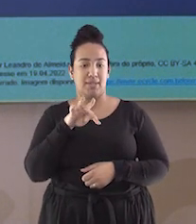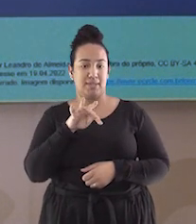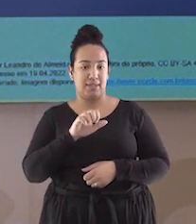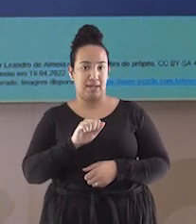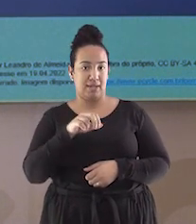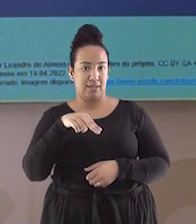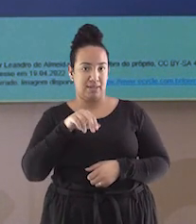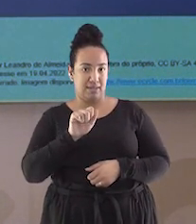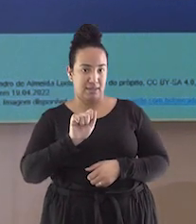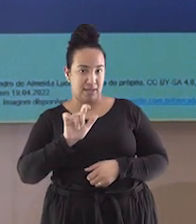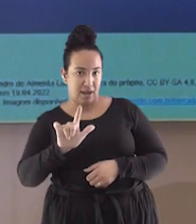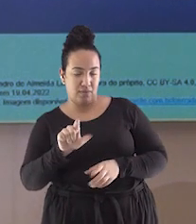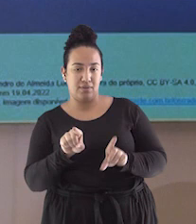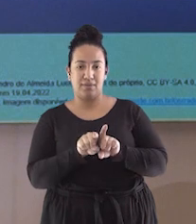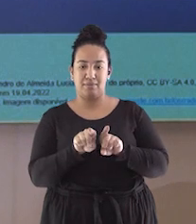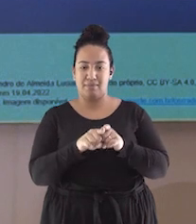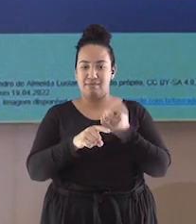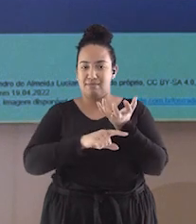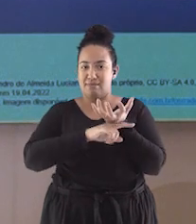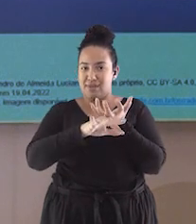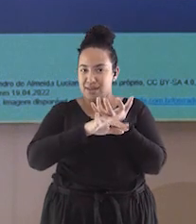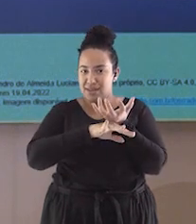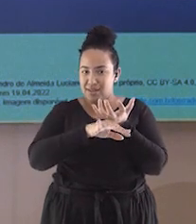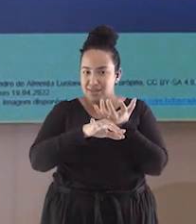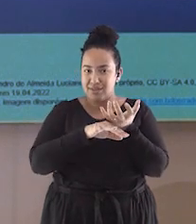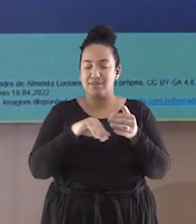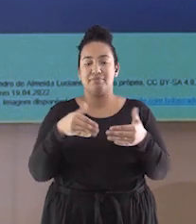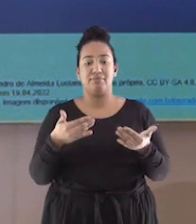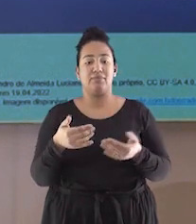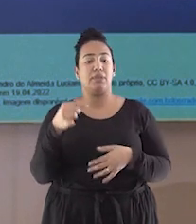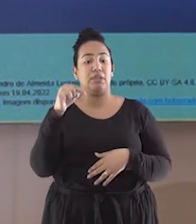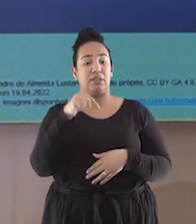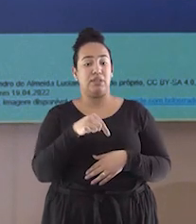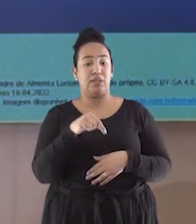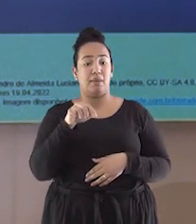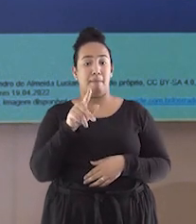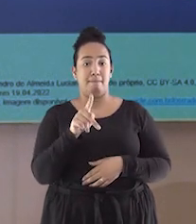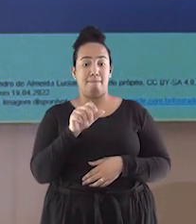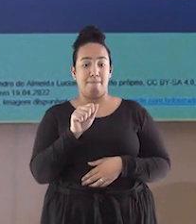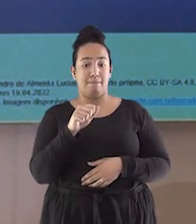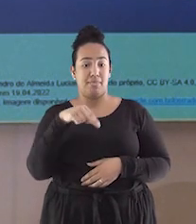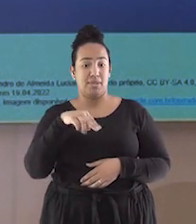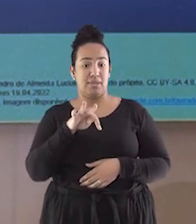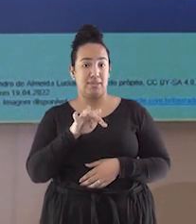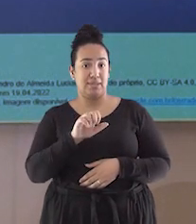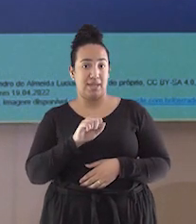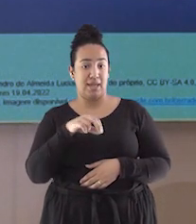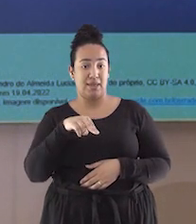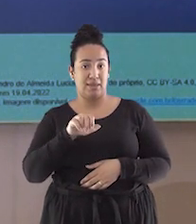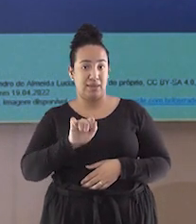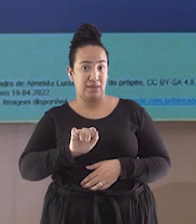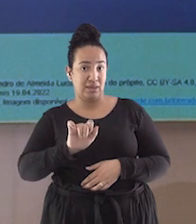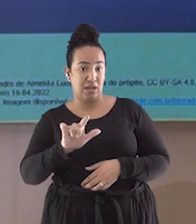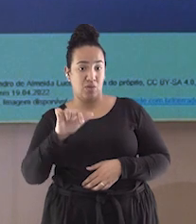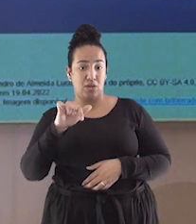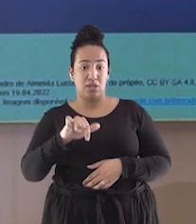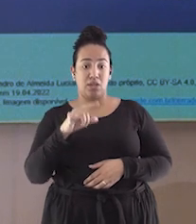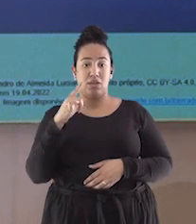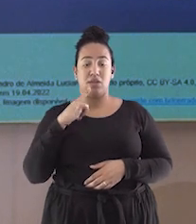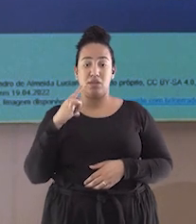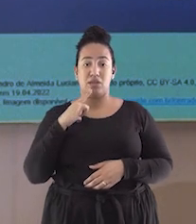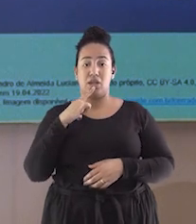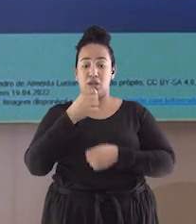os manguezais. O Pantanal é a maior planície inundável do mundo. Isso significa que passa